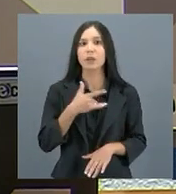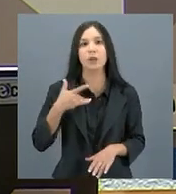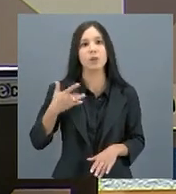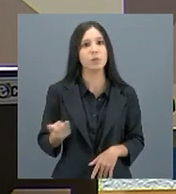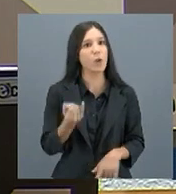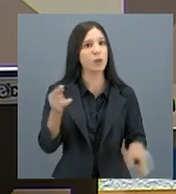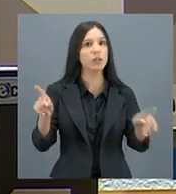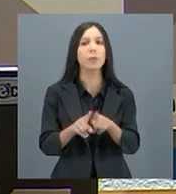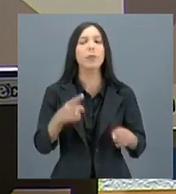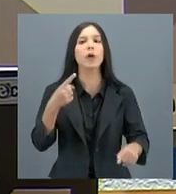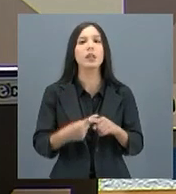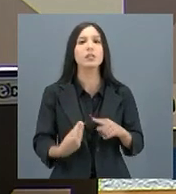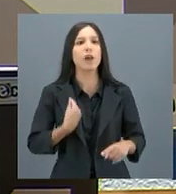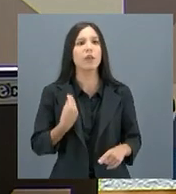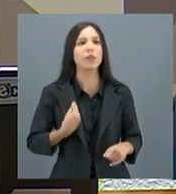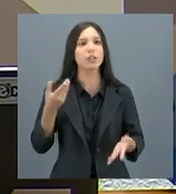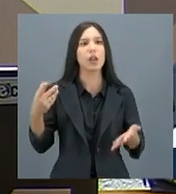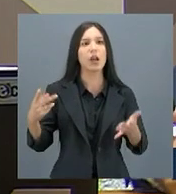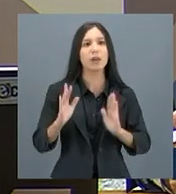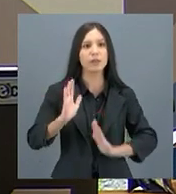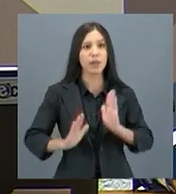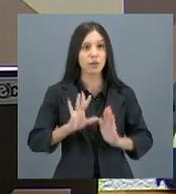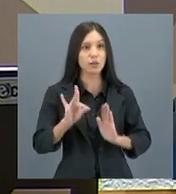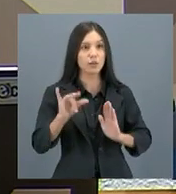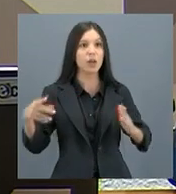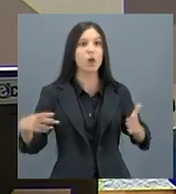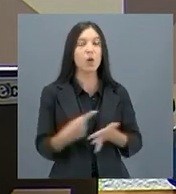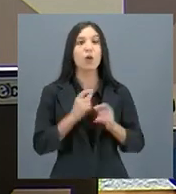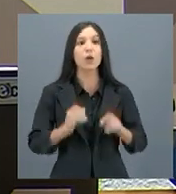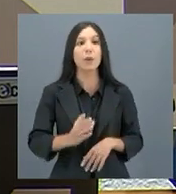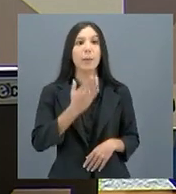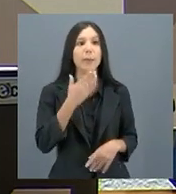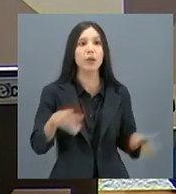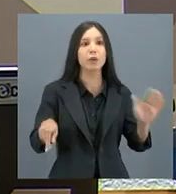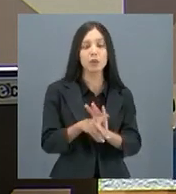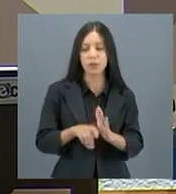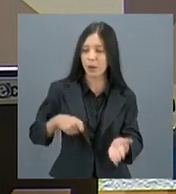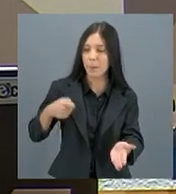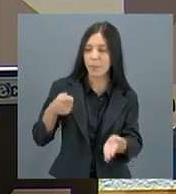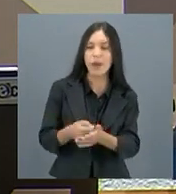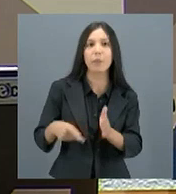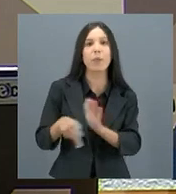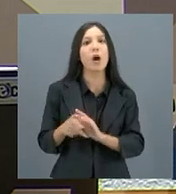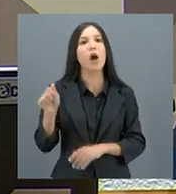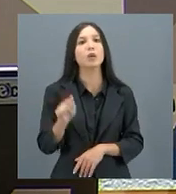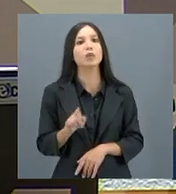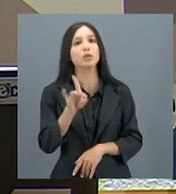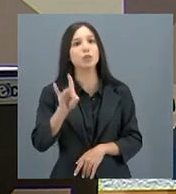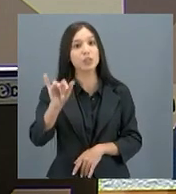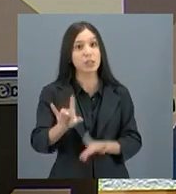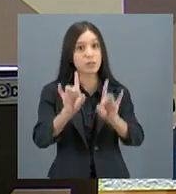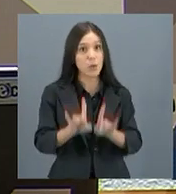E por que ele estava? Porque ele vinha sendo pressionado ao longo dos últimos dias, com pedidos de pagamento pela associação, e que naquele